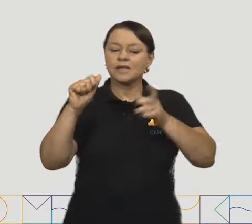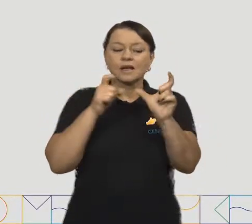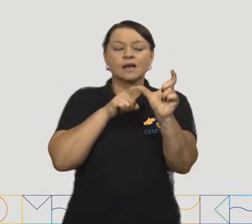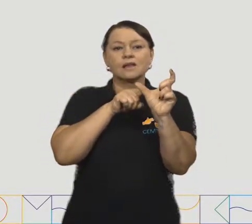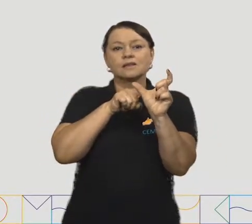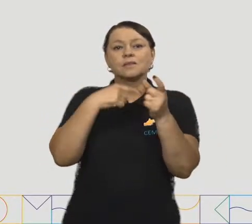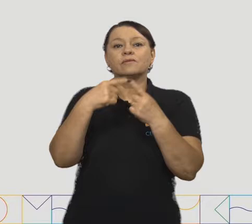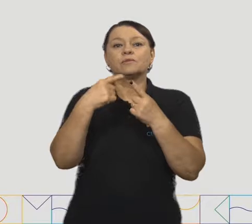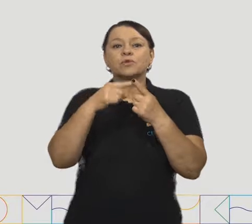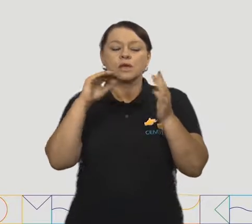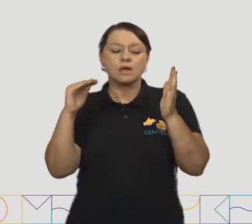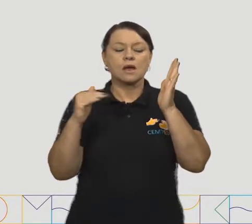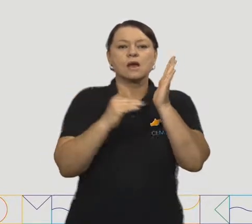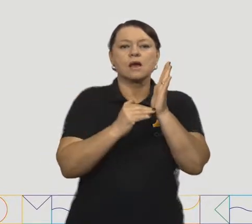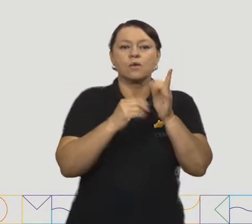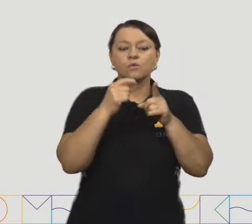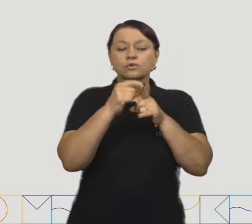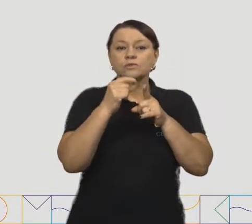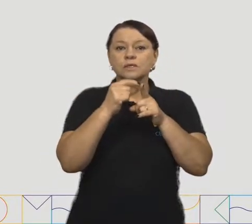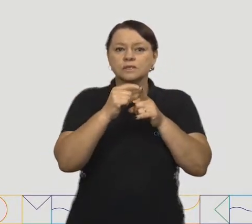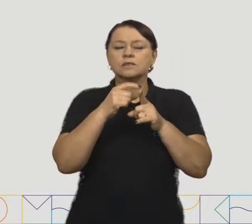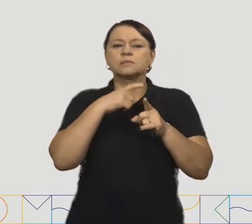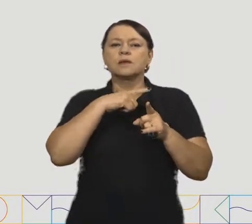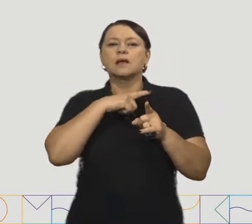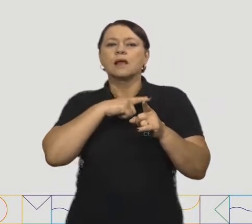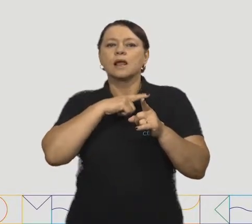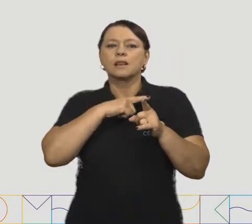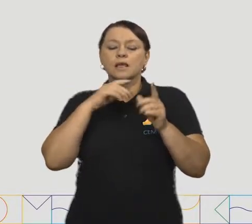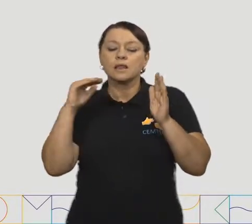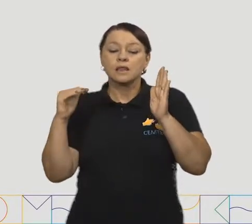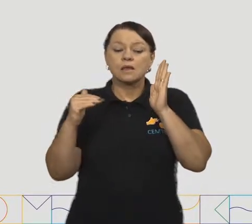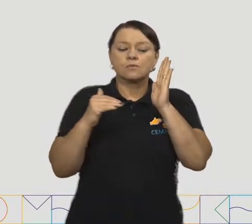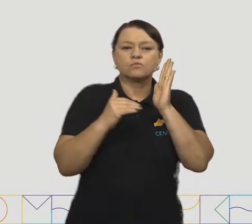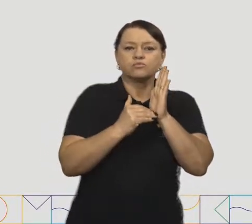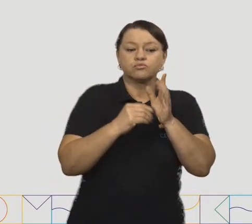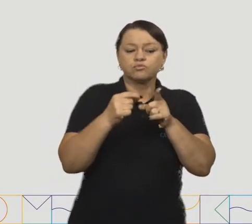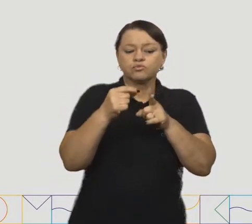é a penúltima sílaba. Próxima palavra,